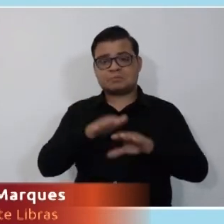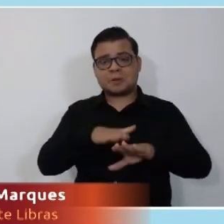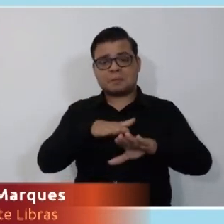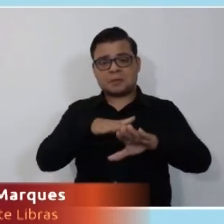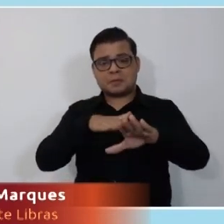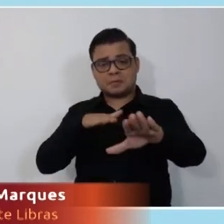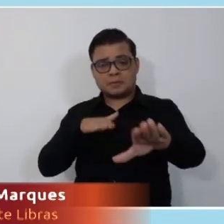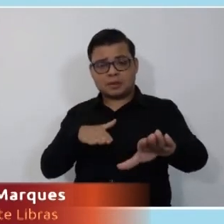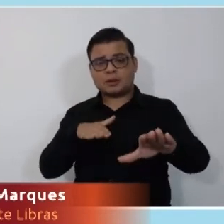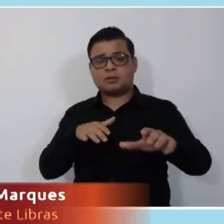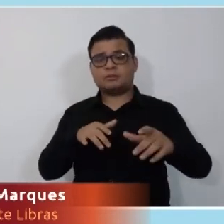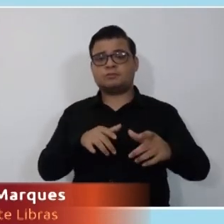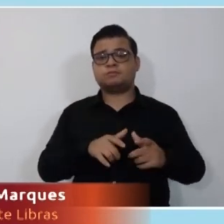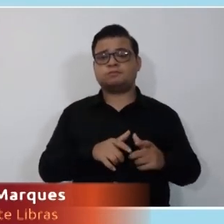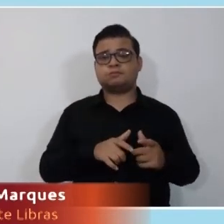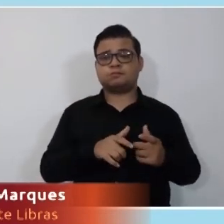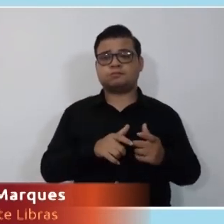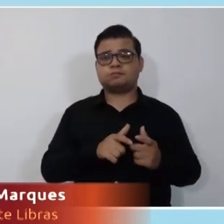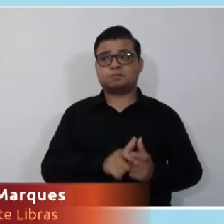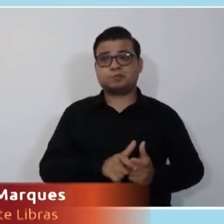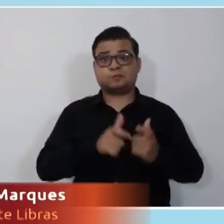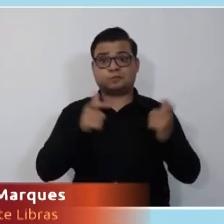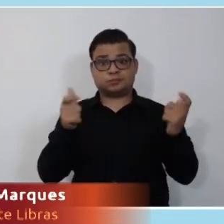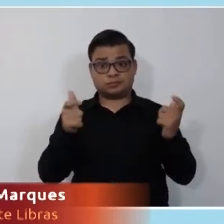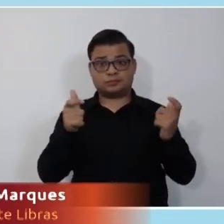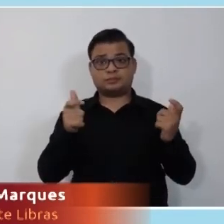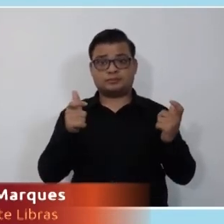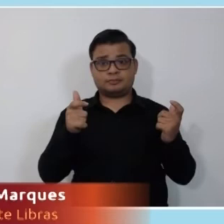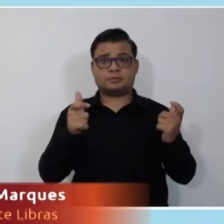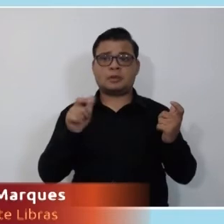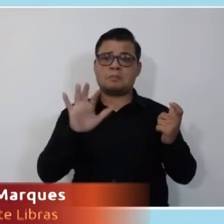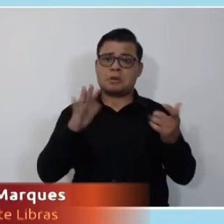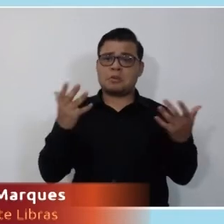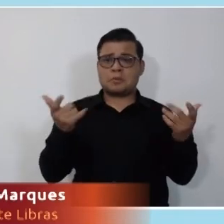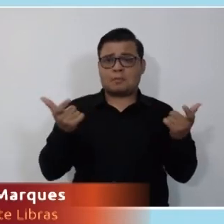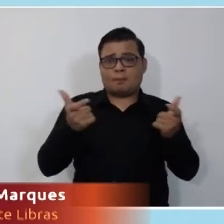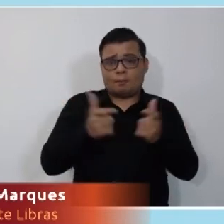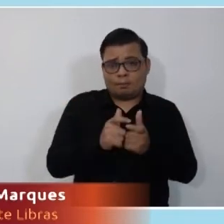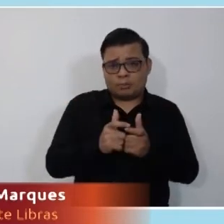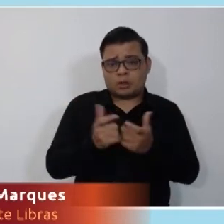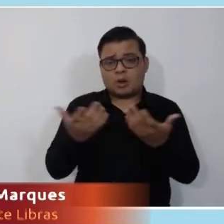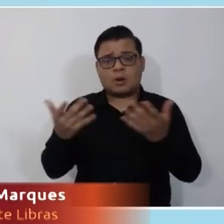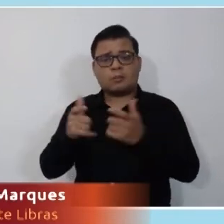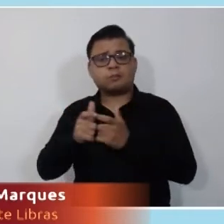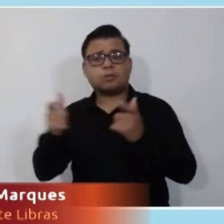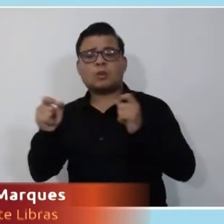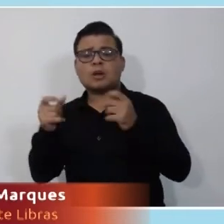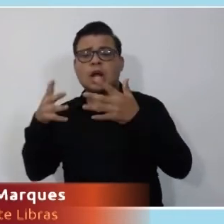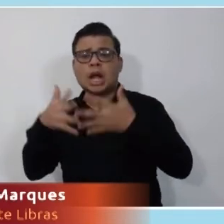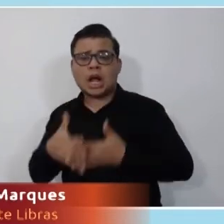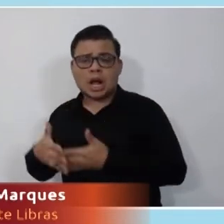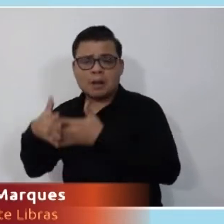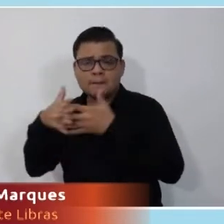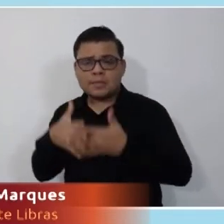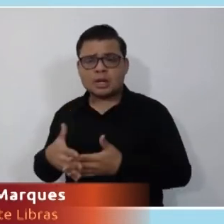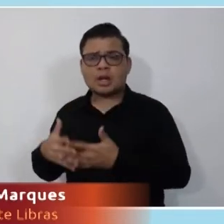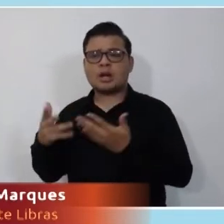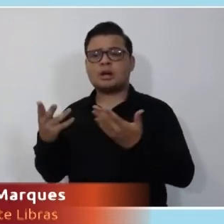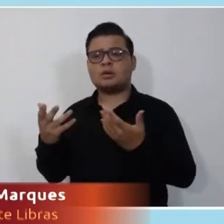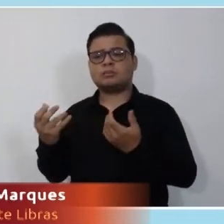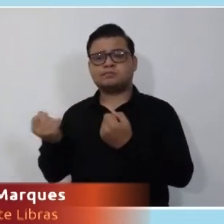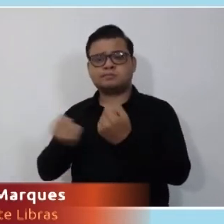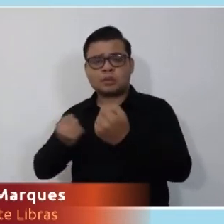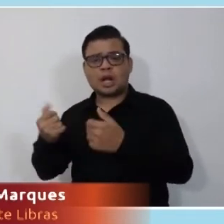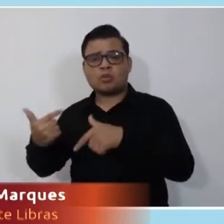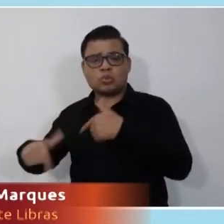caído, e o que tem aumentado a frota de veículos de serviço, né? Caminhões, ônibus, vans. Esse é um bom indicador para mim, porque